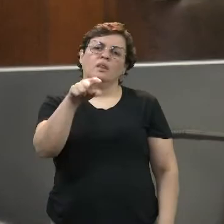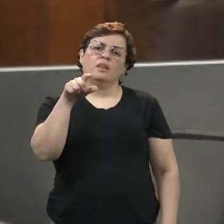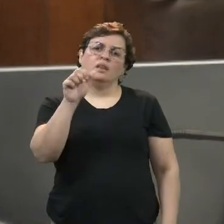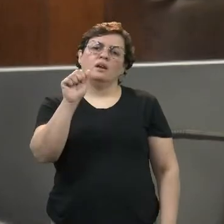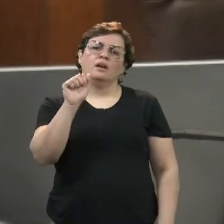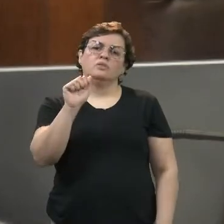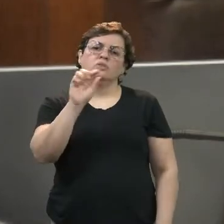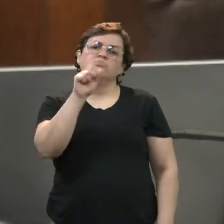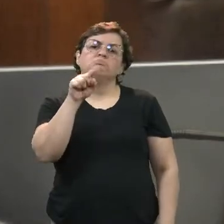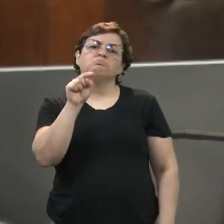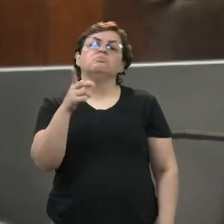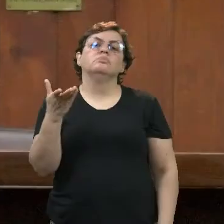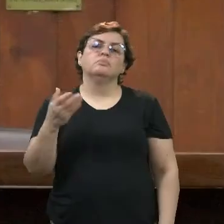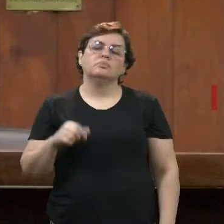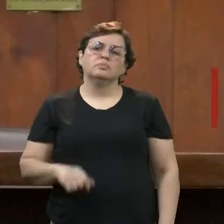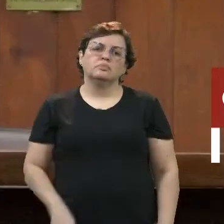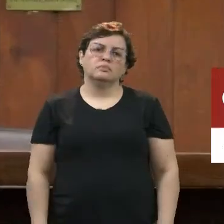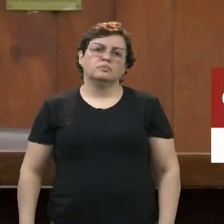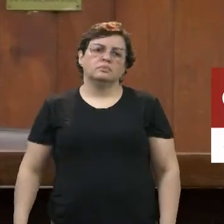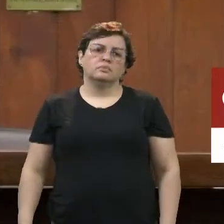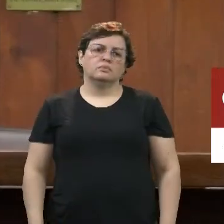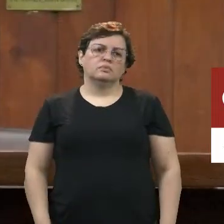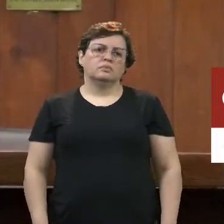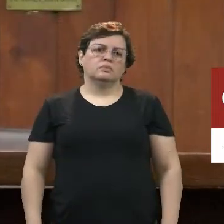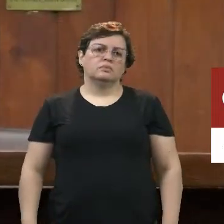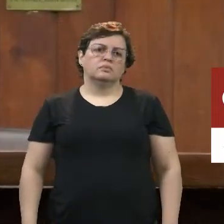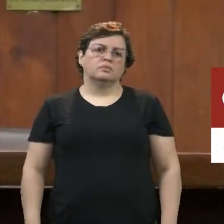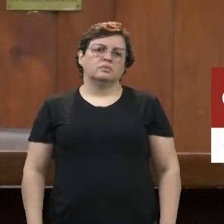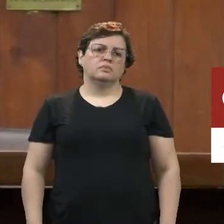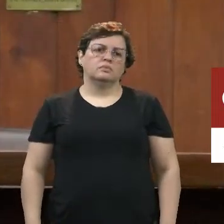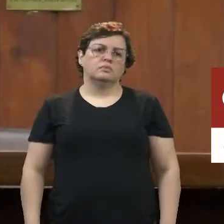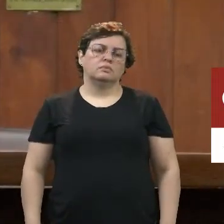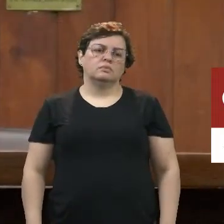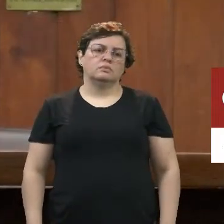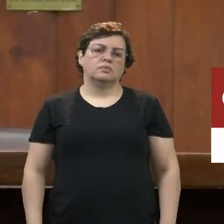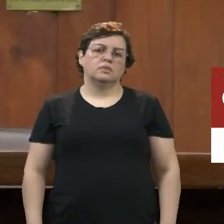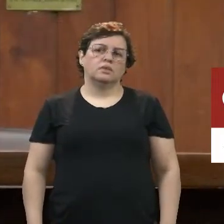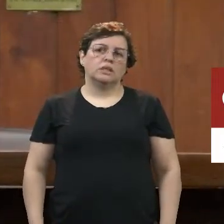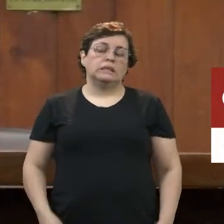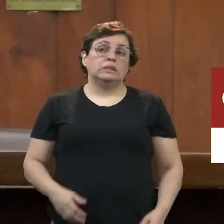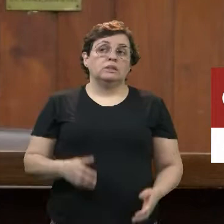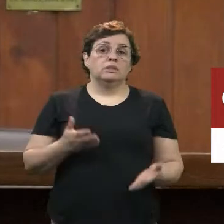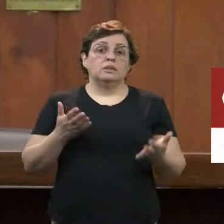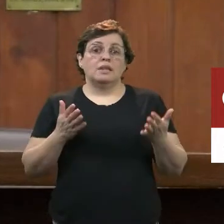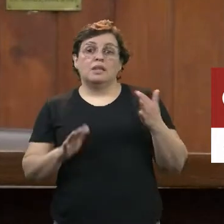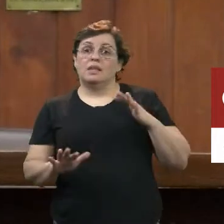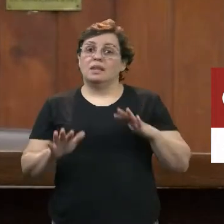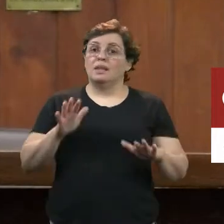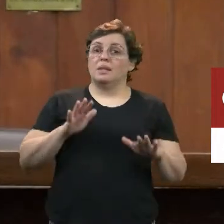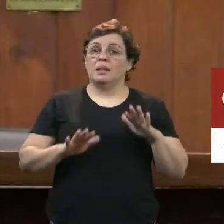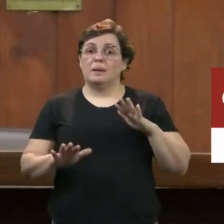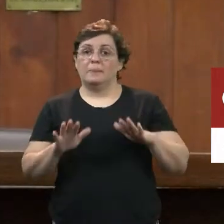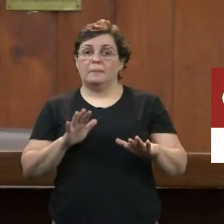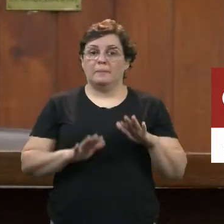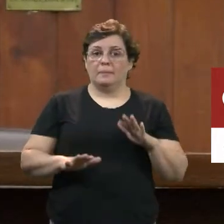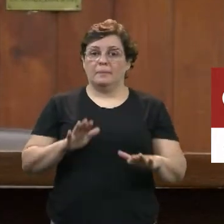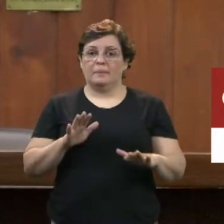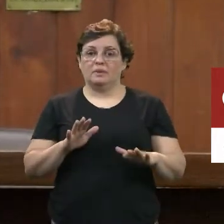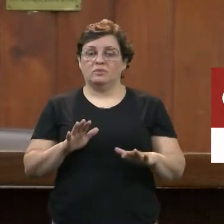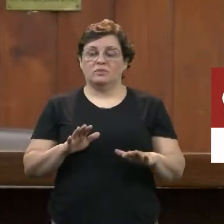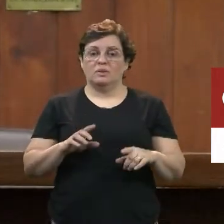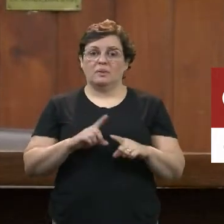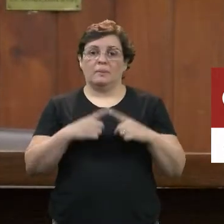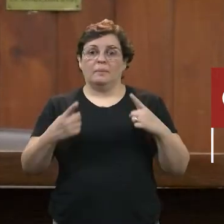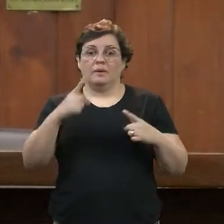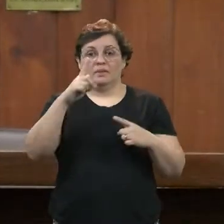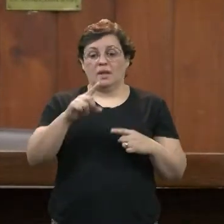seria até essa taxa de juros em casa caso Netinho dependendo acionamento tão mais a taxa